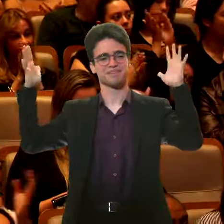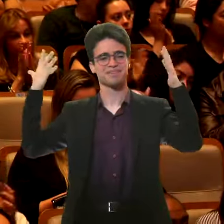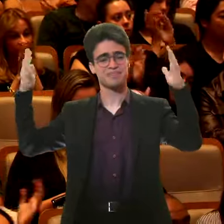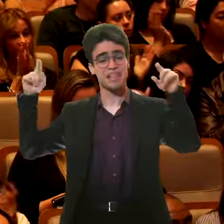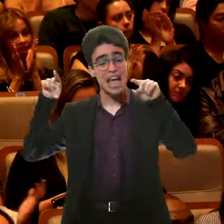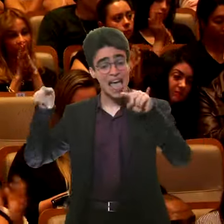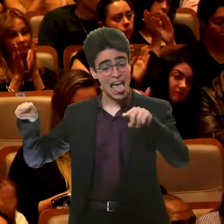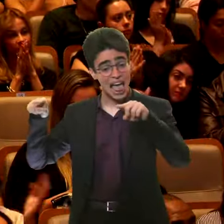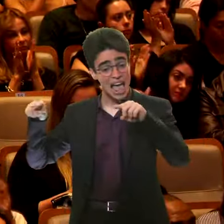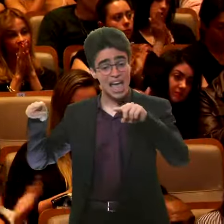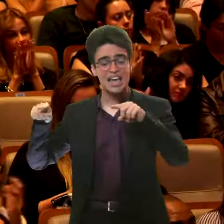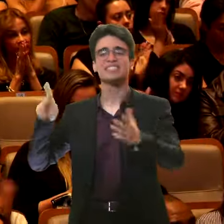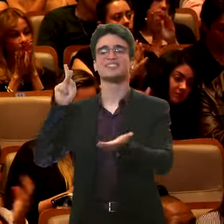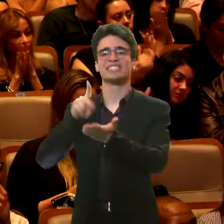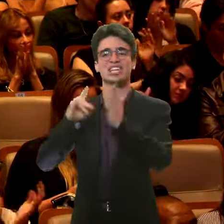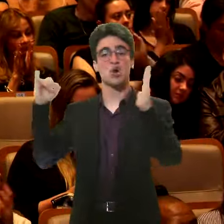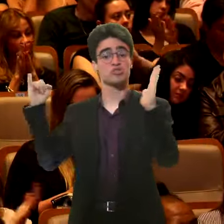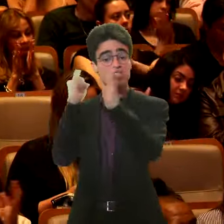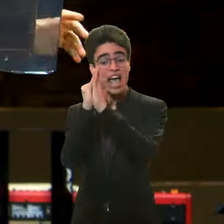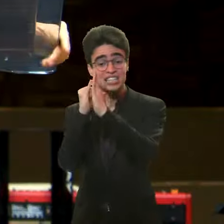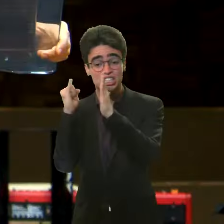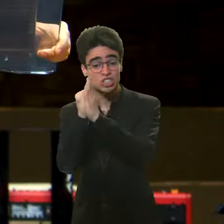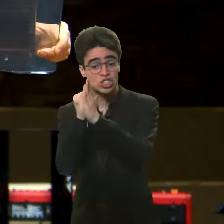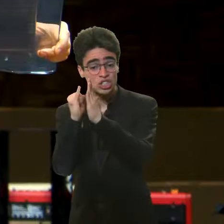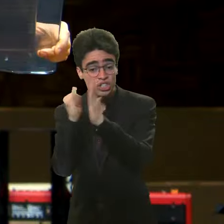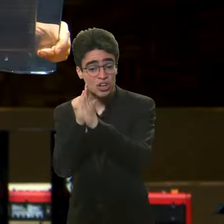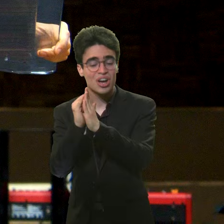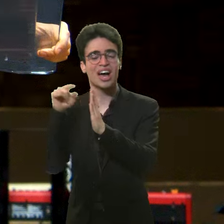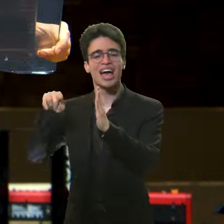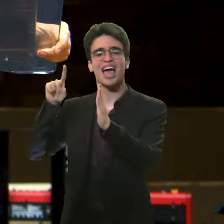É esse o intercessor que Jó desejou.